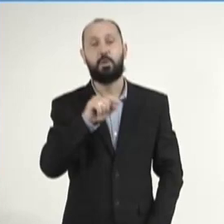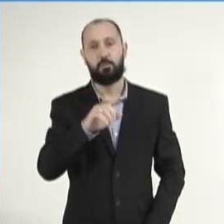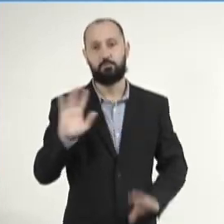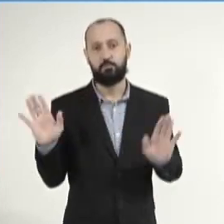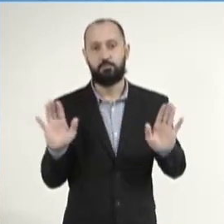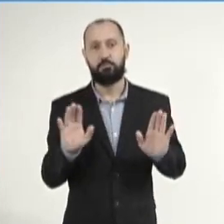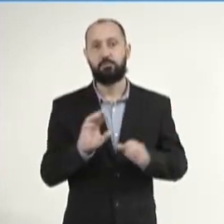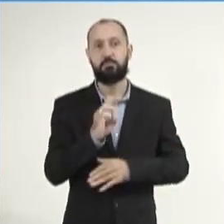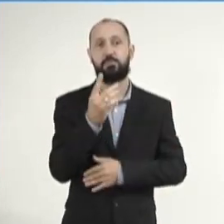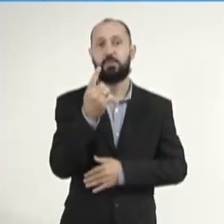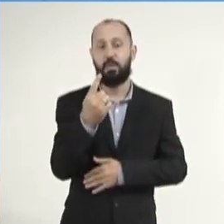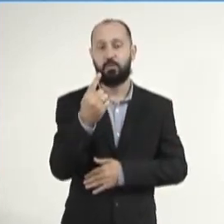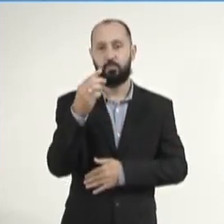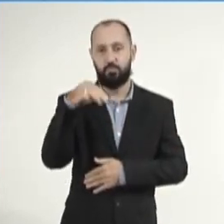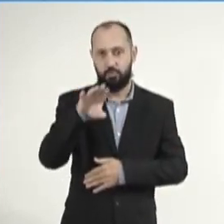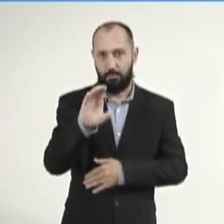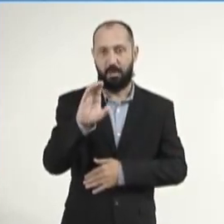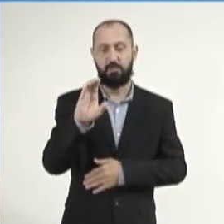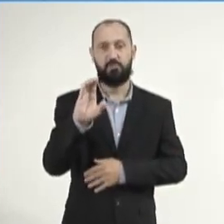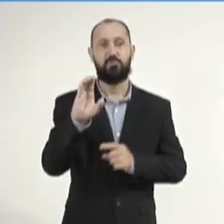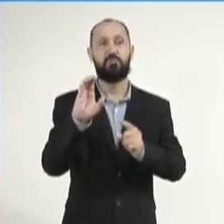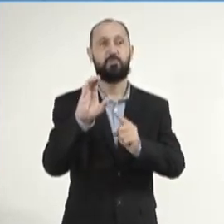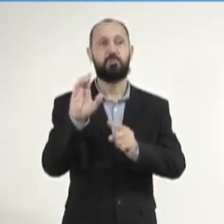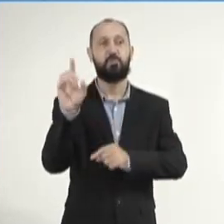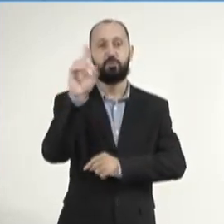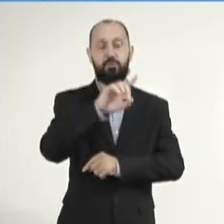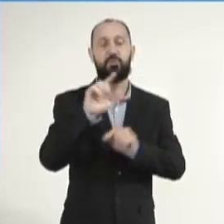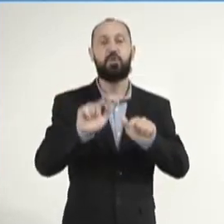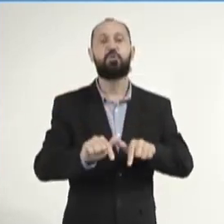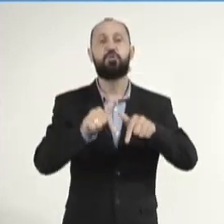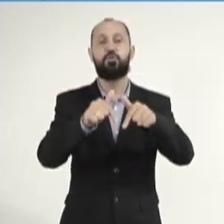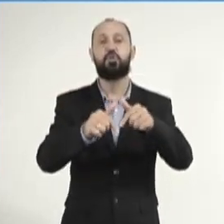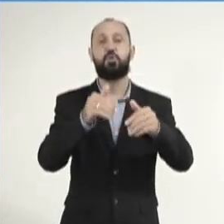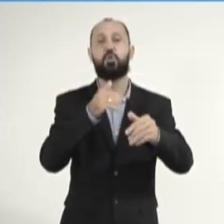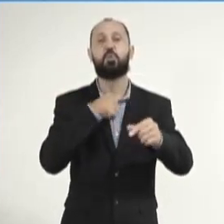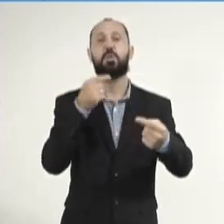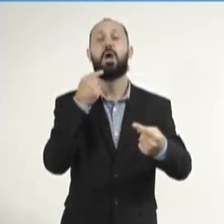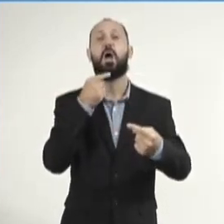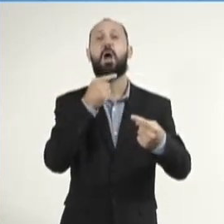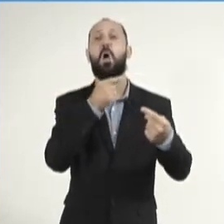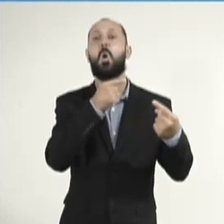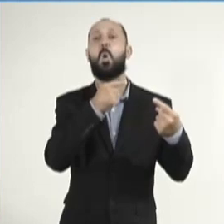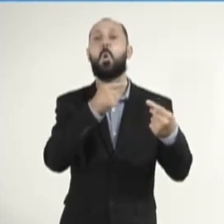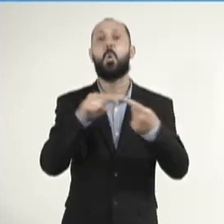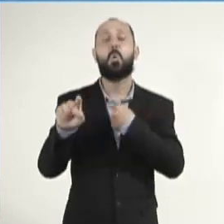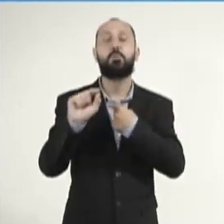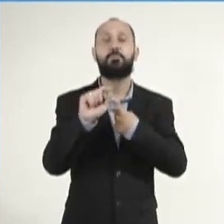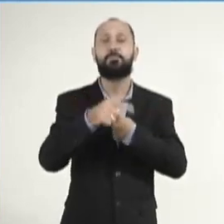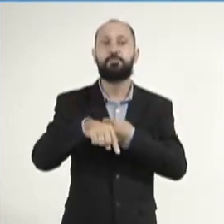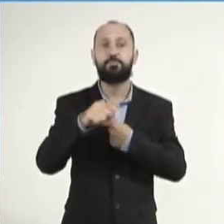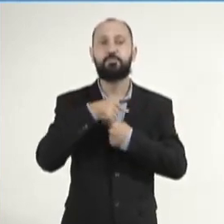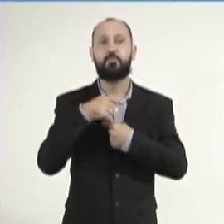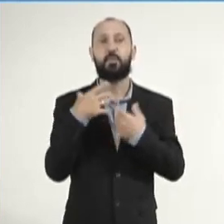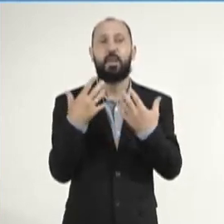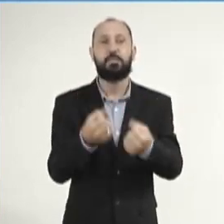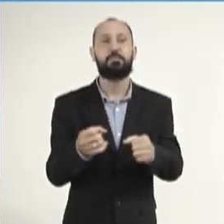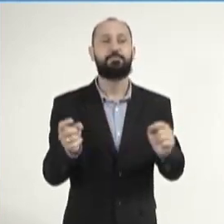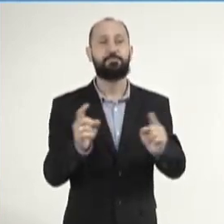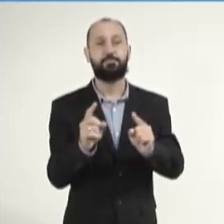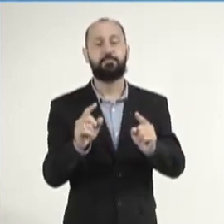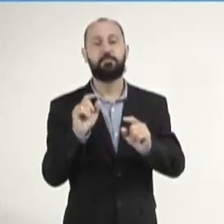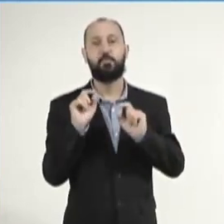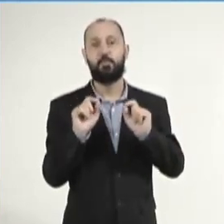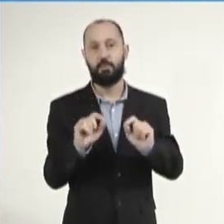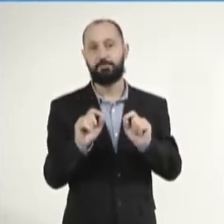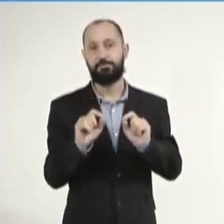mais, 31 de março, dia de luta contra o autoritarismo, a repressão,